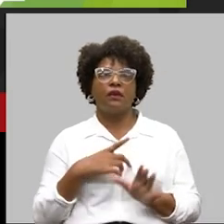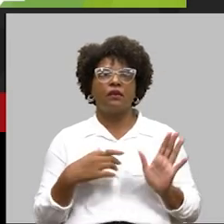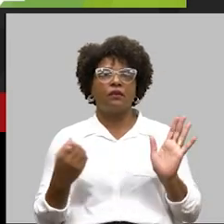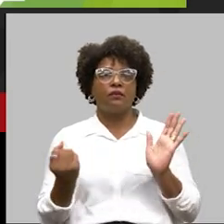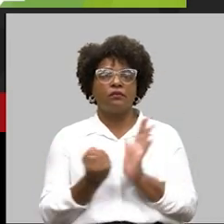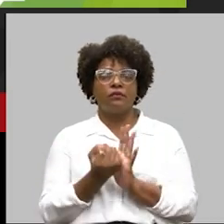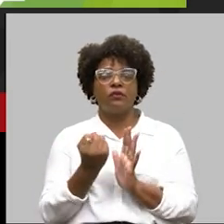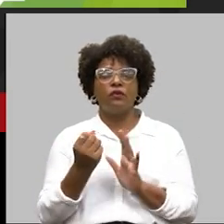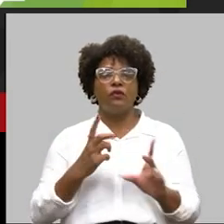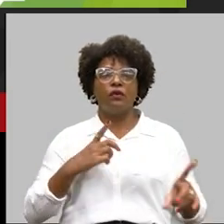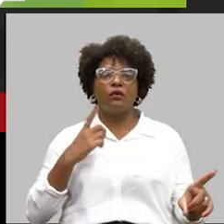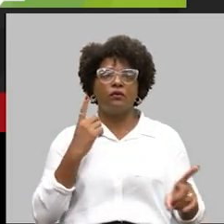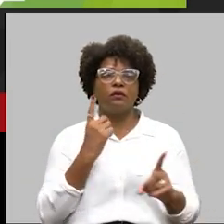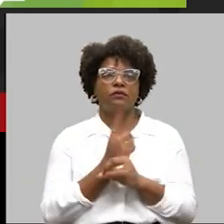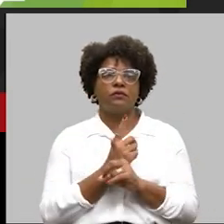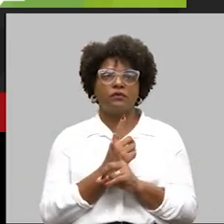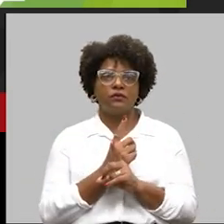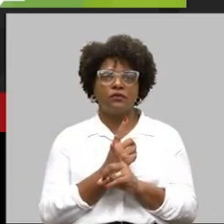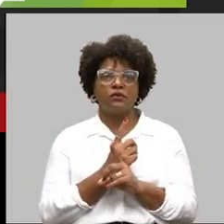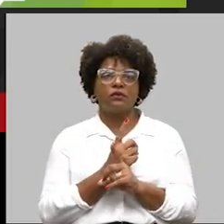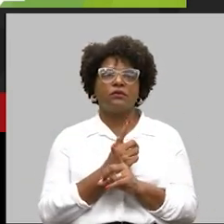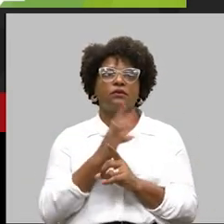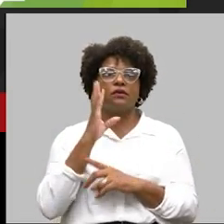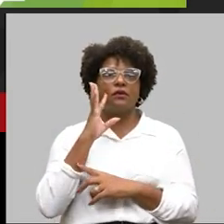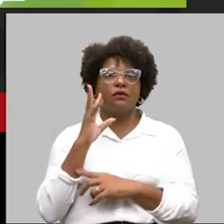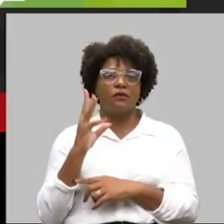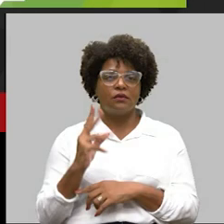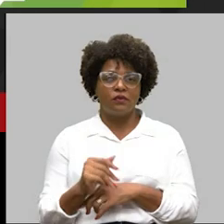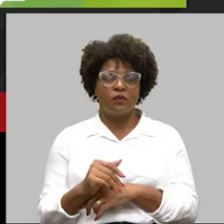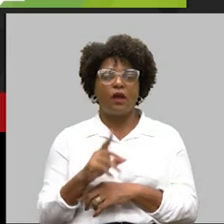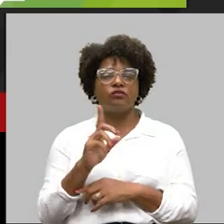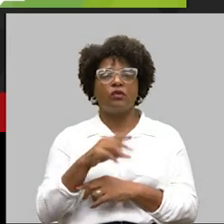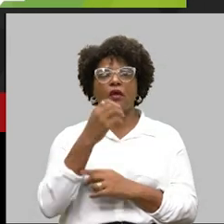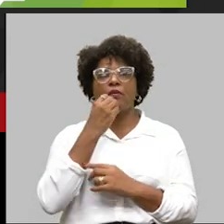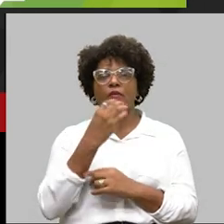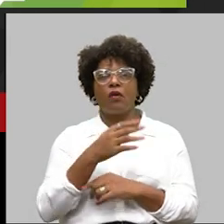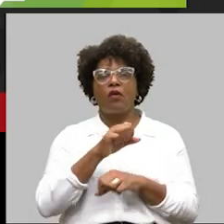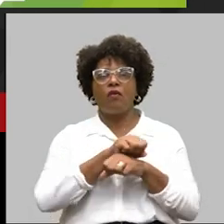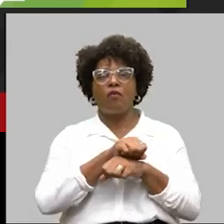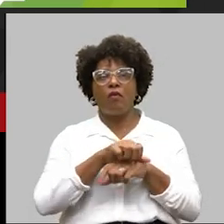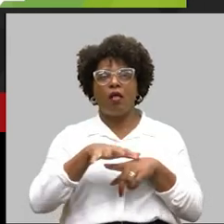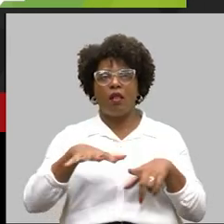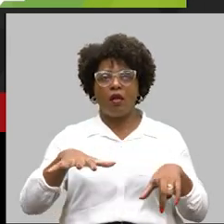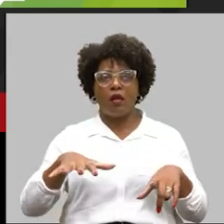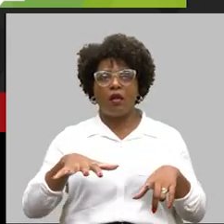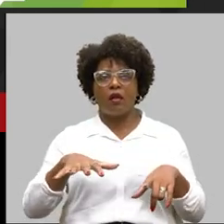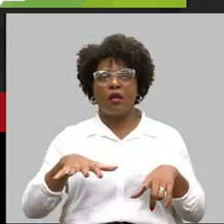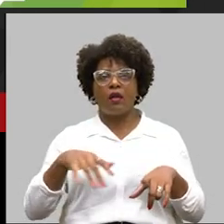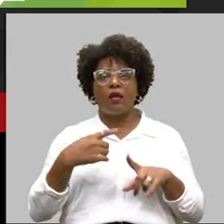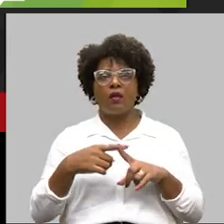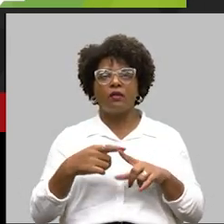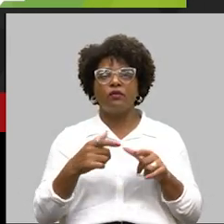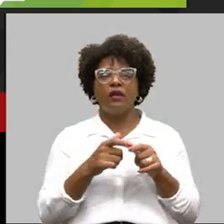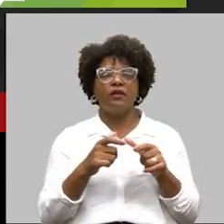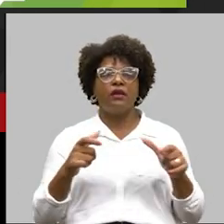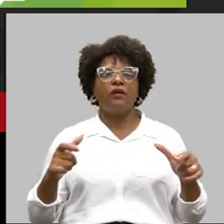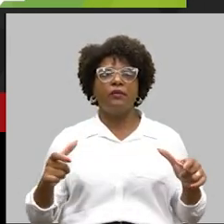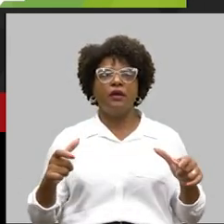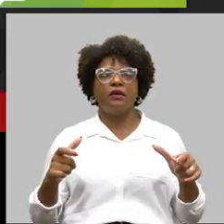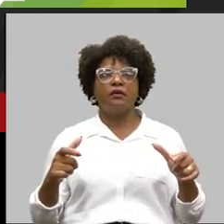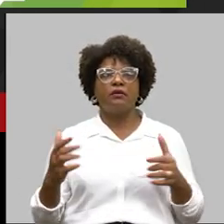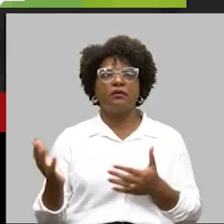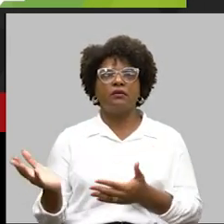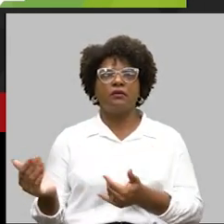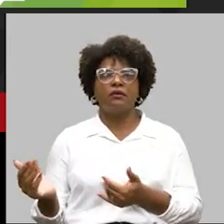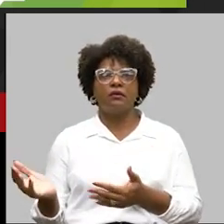né e acho muito bom tá falando isso aqui pra Juventude porque a maioria da Nossa Juventude e eu posso